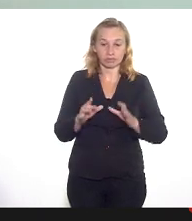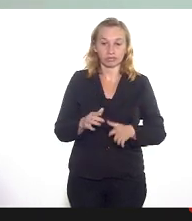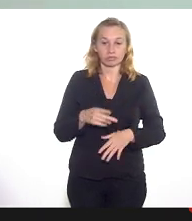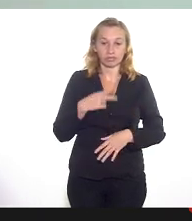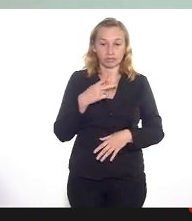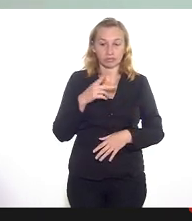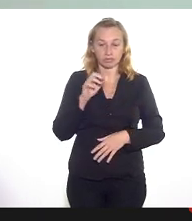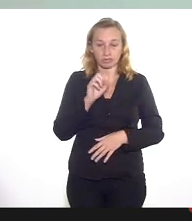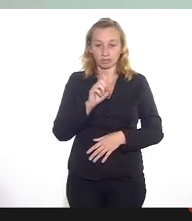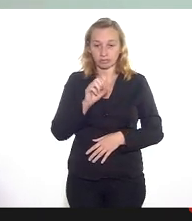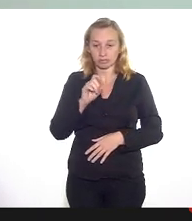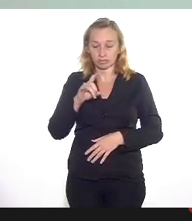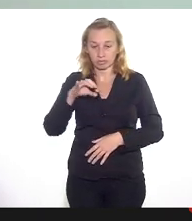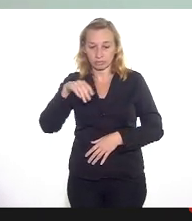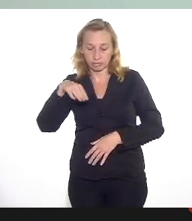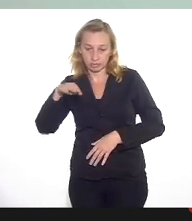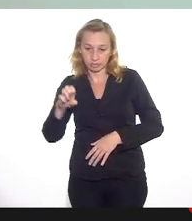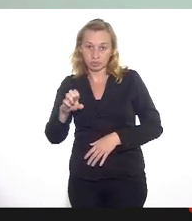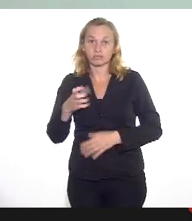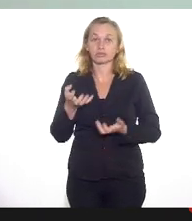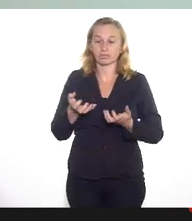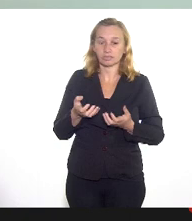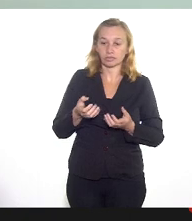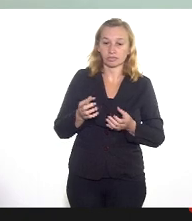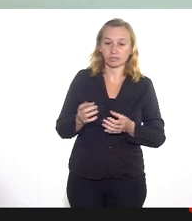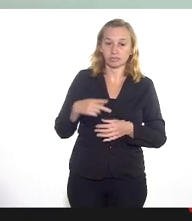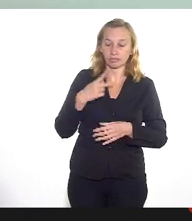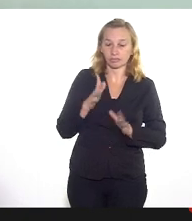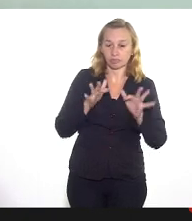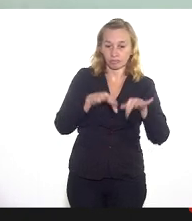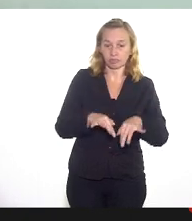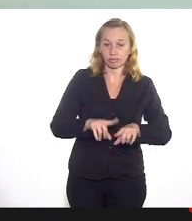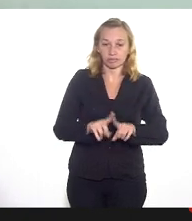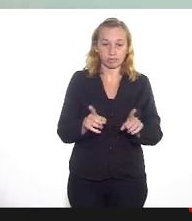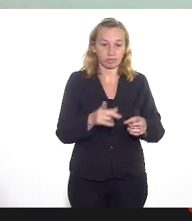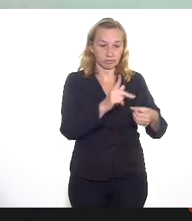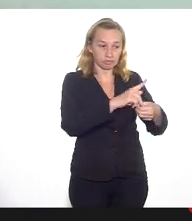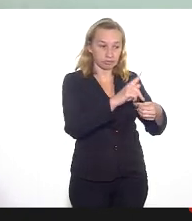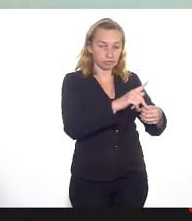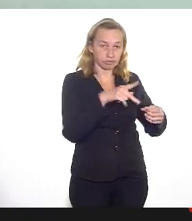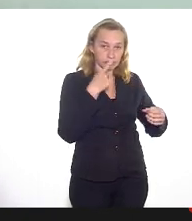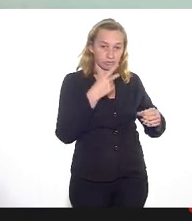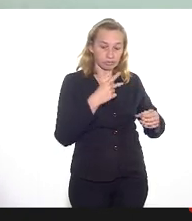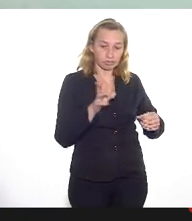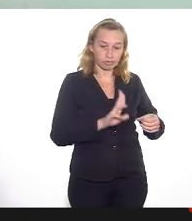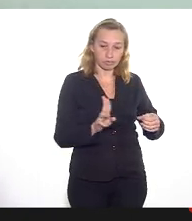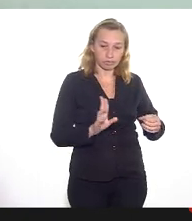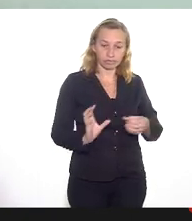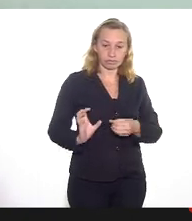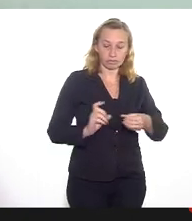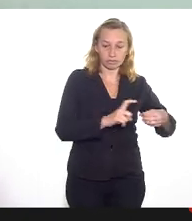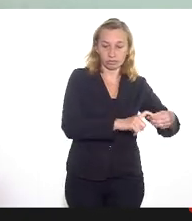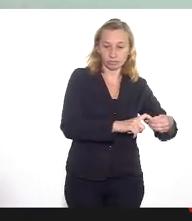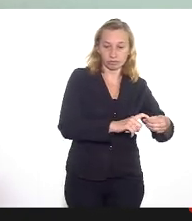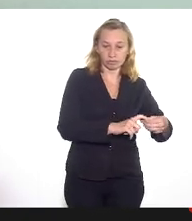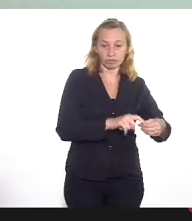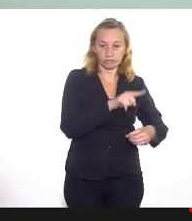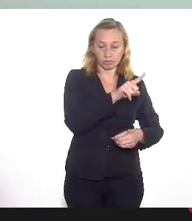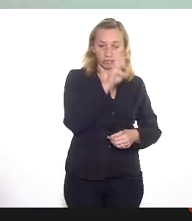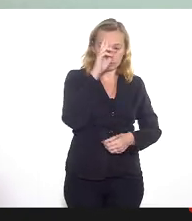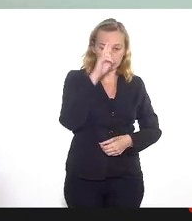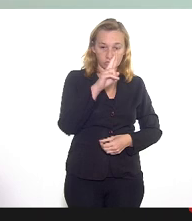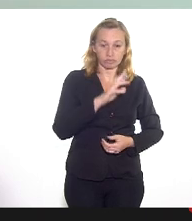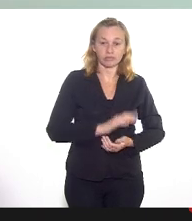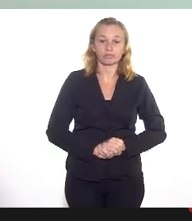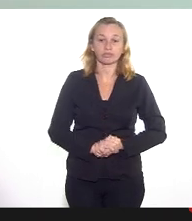para o Sérgio para ver se ele quer complementar alguma coisa, mas talvez seja mais eficiente que a Petrobras pudesse comentar em nome do consórcio, já que é ela que é a operadora, né? Mas não sei